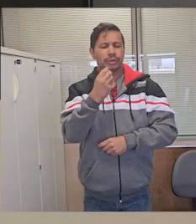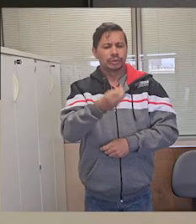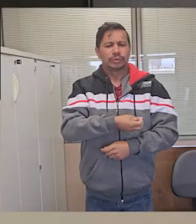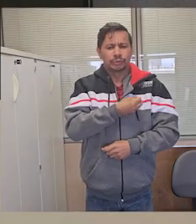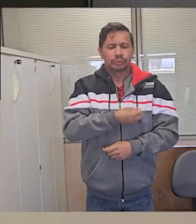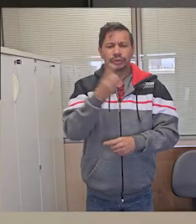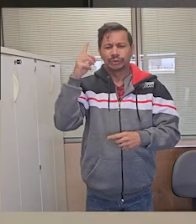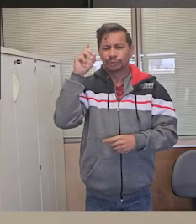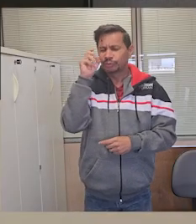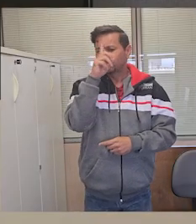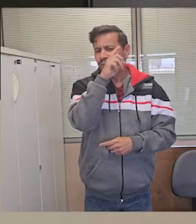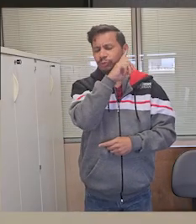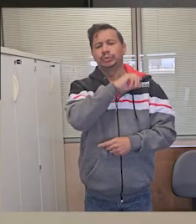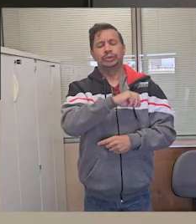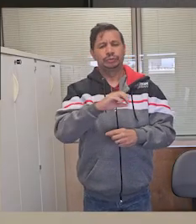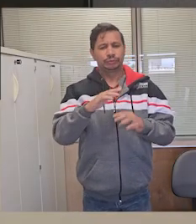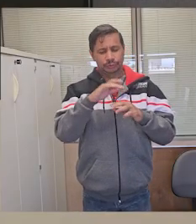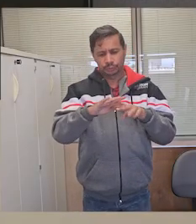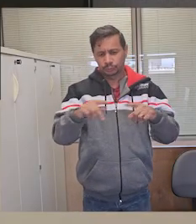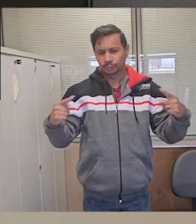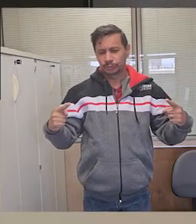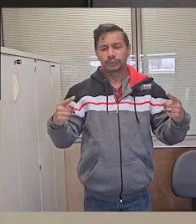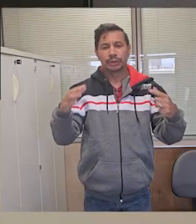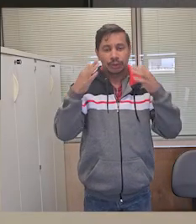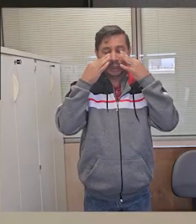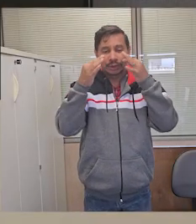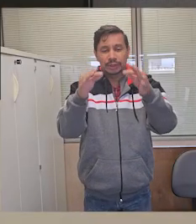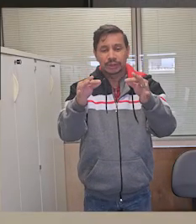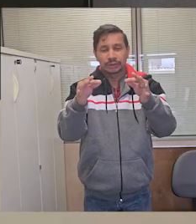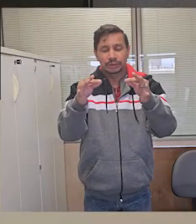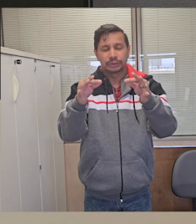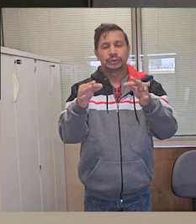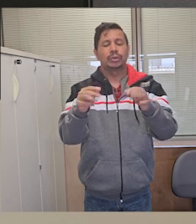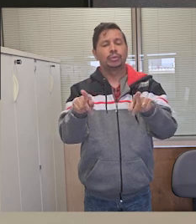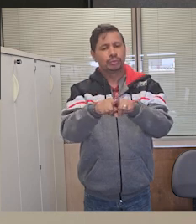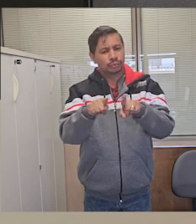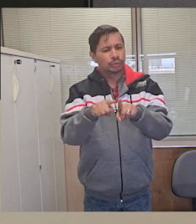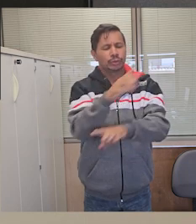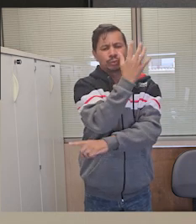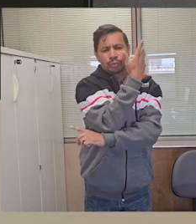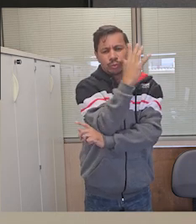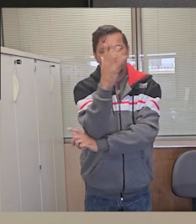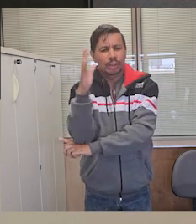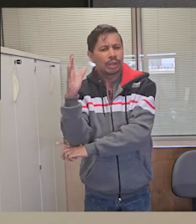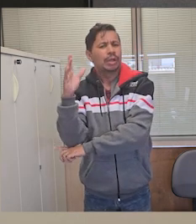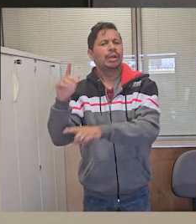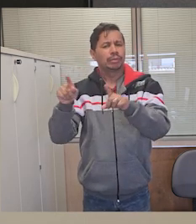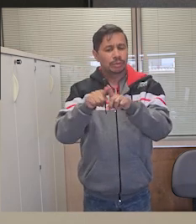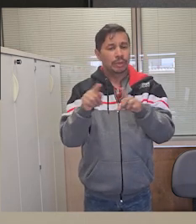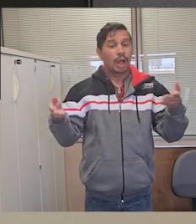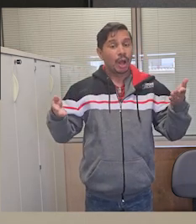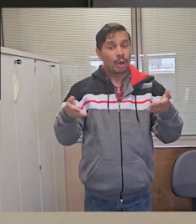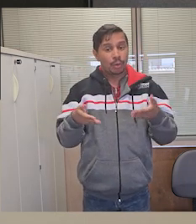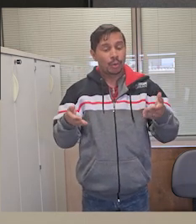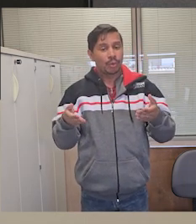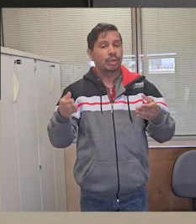influenciado e tem dificultado a vida das pessoas. Então fiquem atentos à questão do meio ambiente, nós estamos